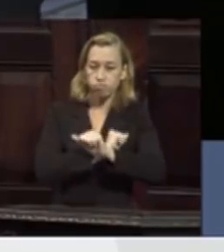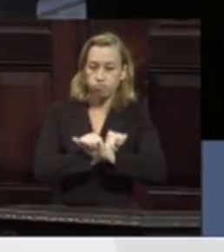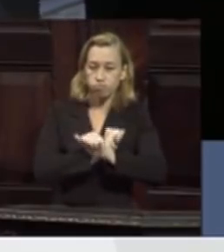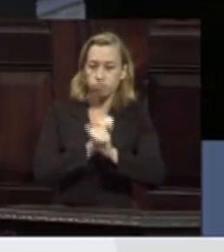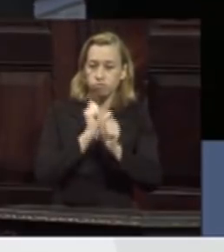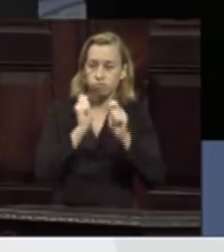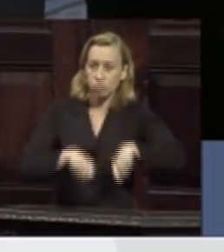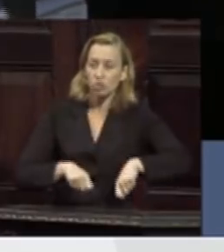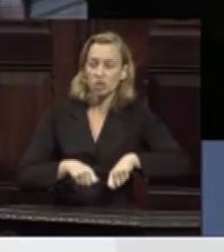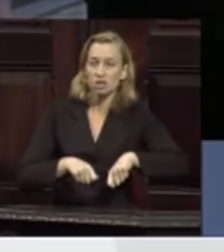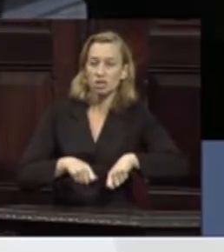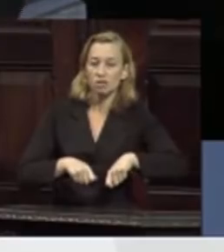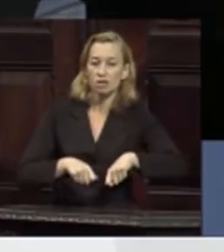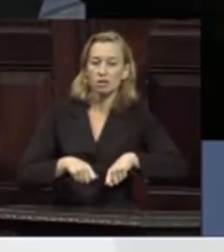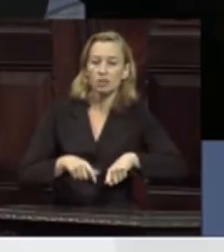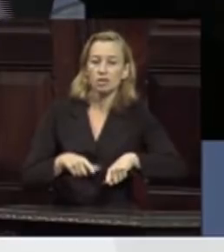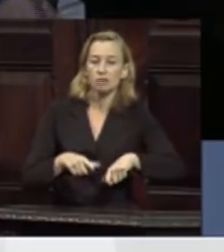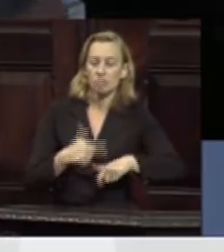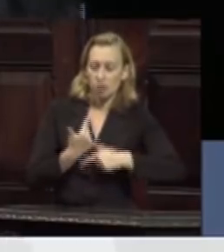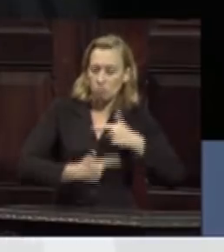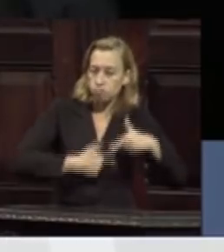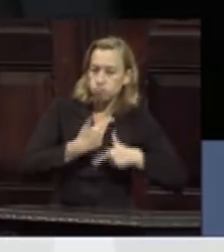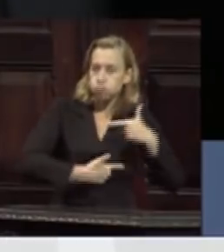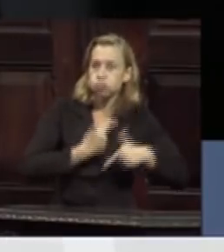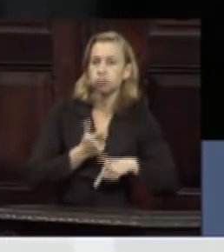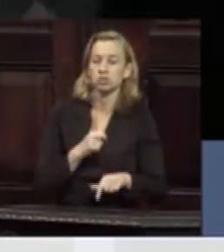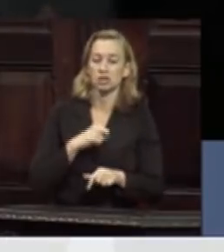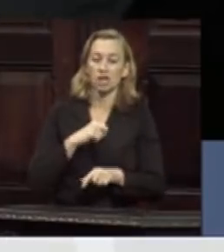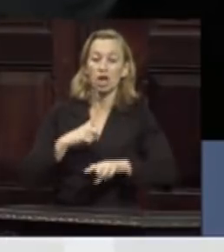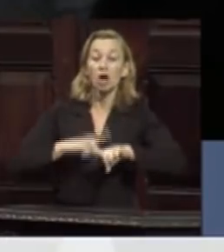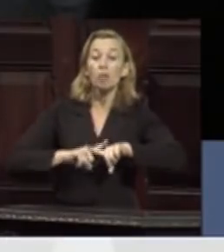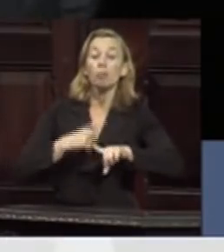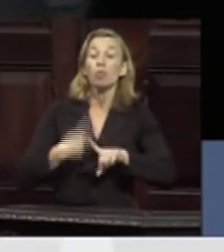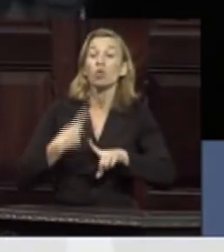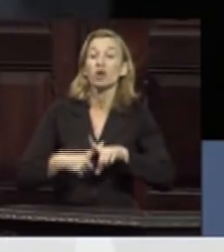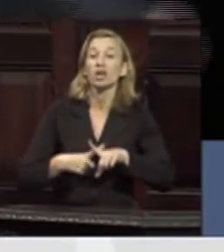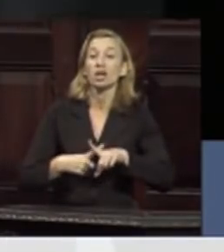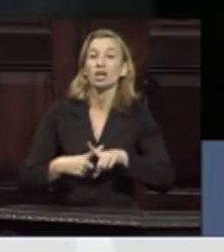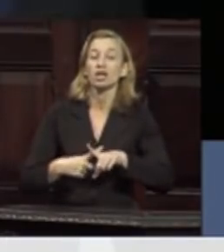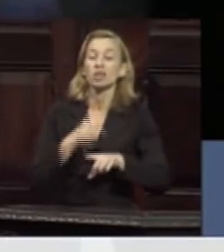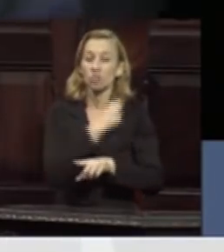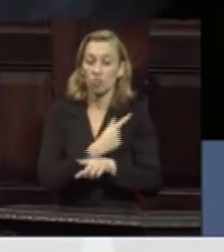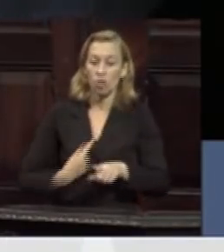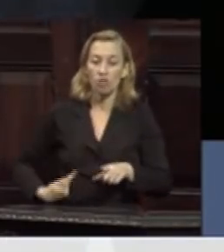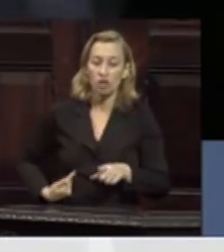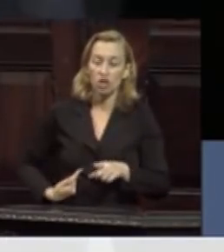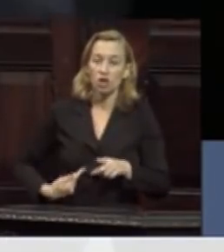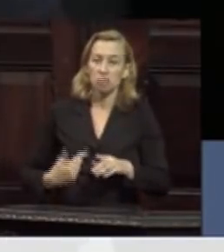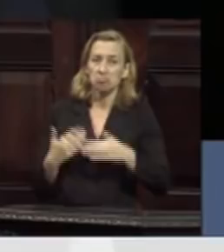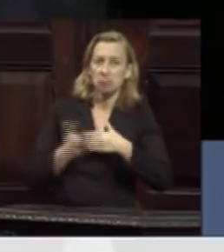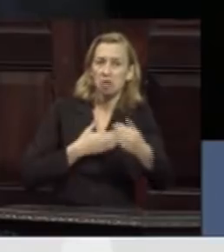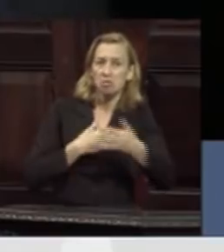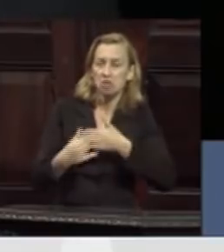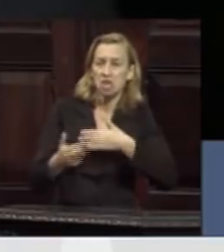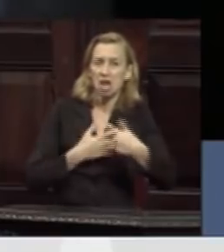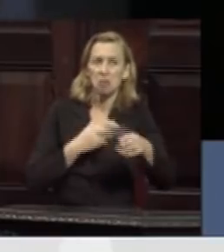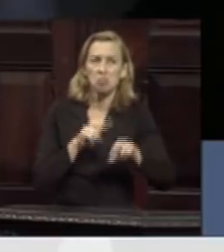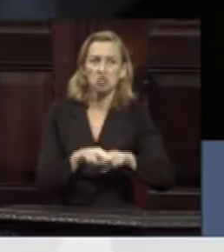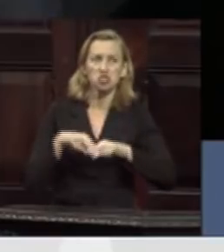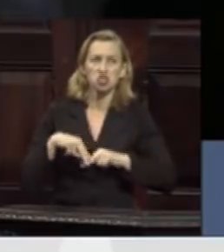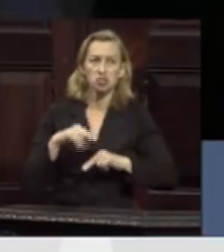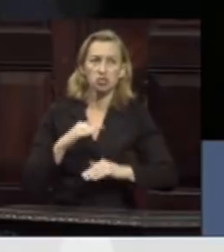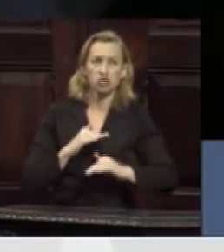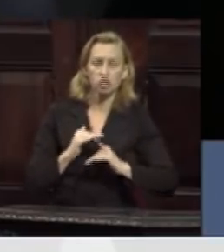a luta, porque neste governo, qualquer possibilidade de avançar de acordo com